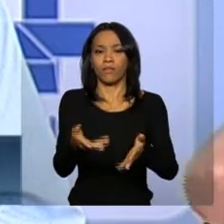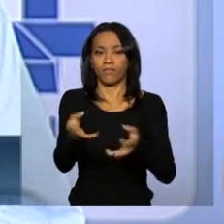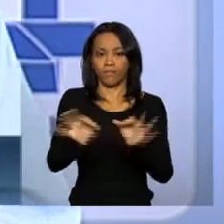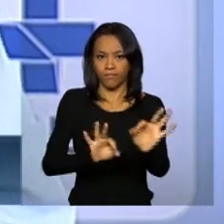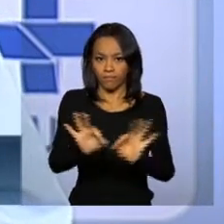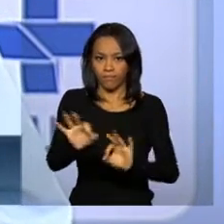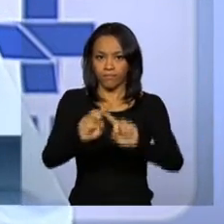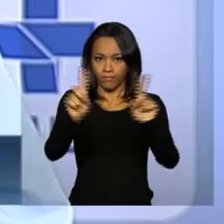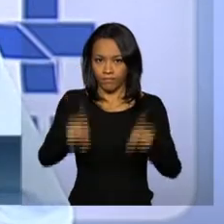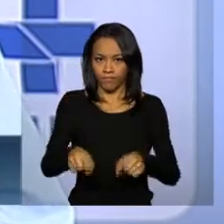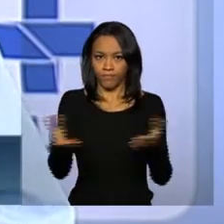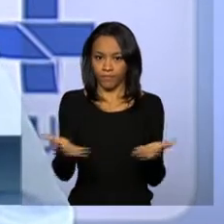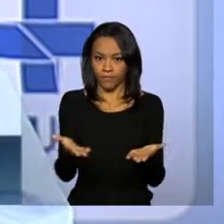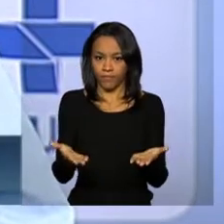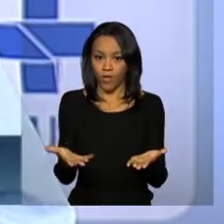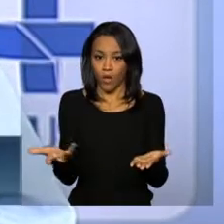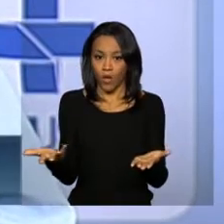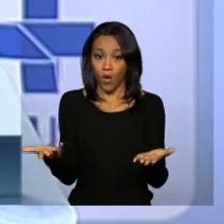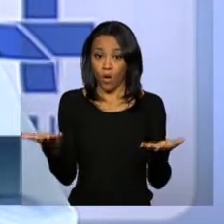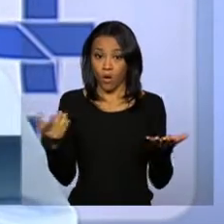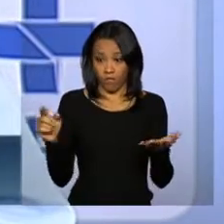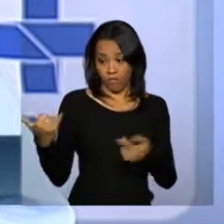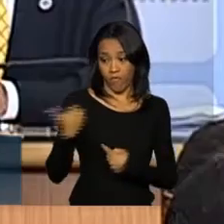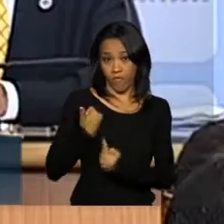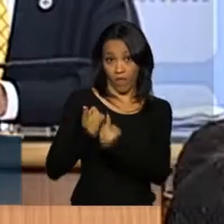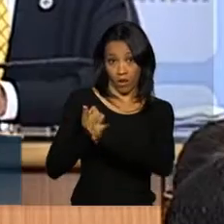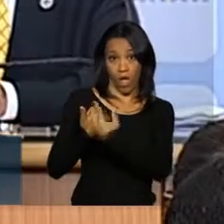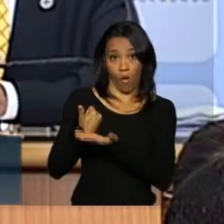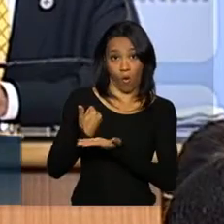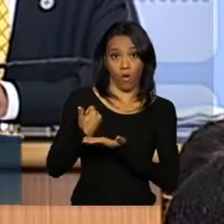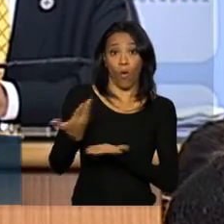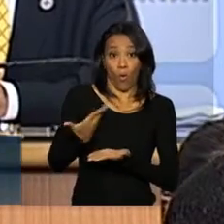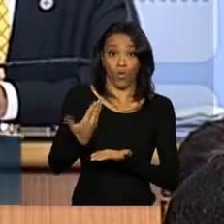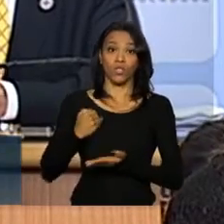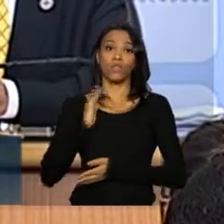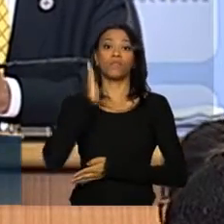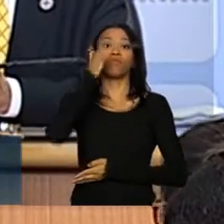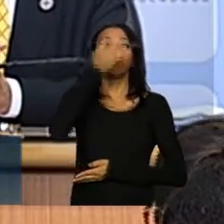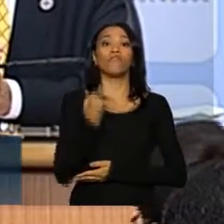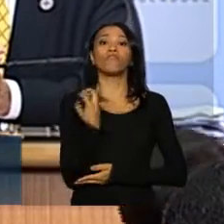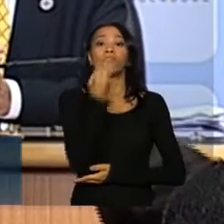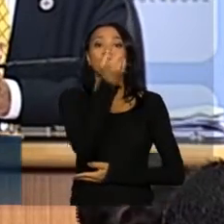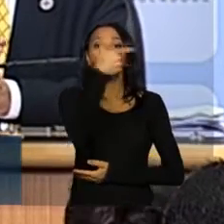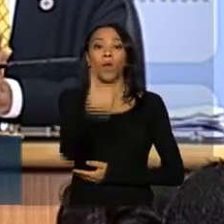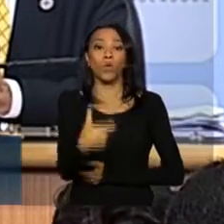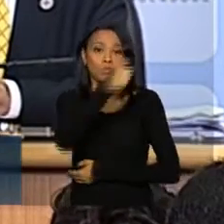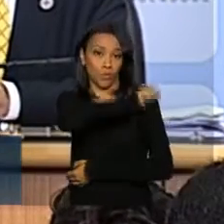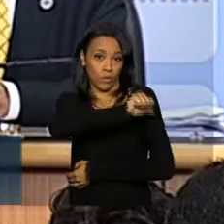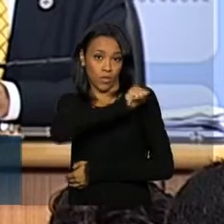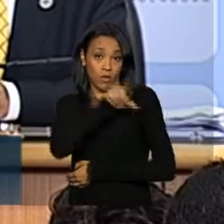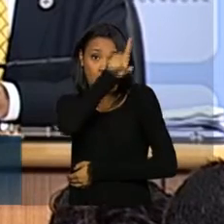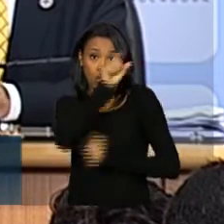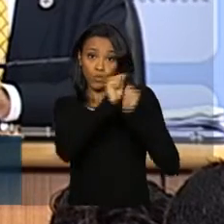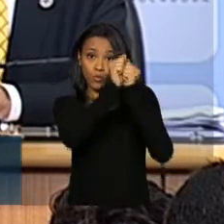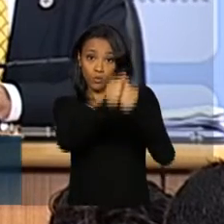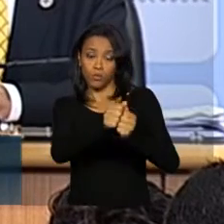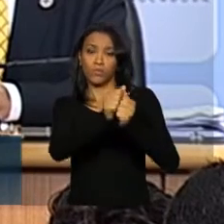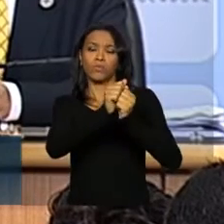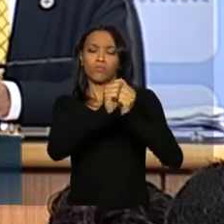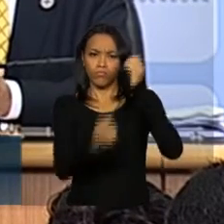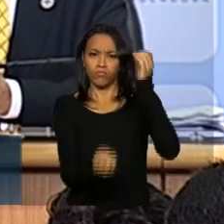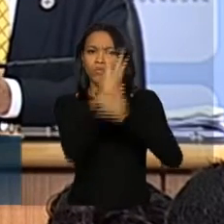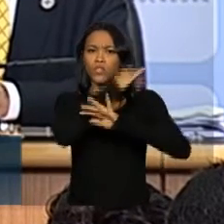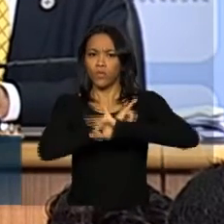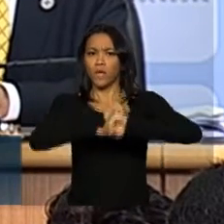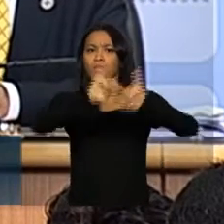Hoje ele está no Rio de Janeiro. Isso. O ministro está, nesse momento, no Rio de Janeiro, também acompanhando o lançamento do plano no estado do